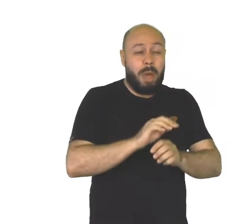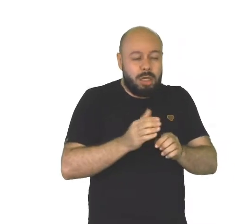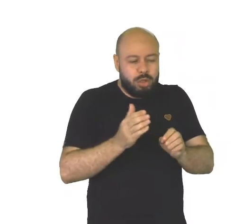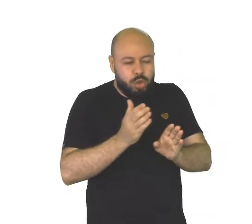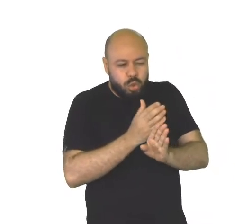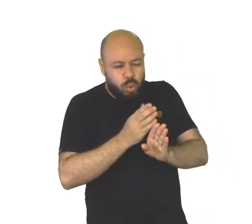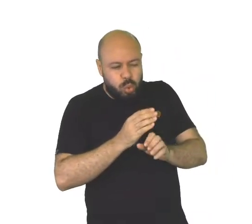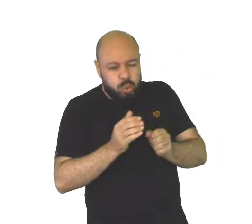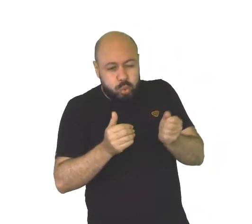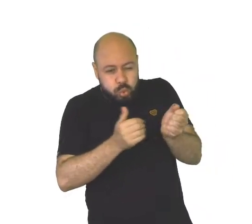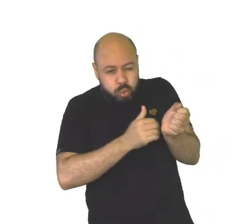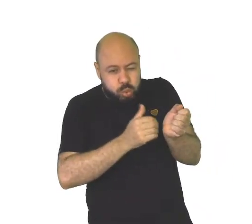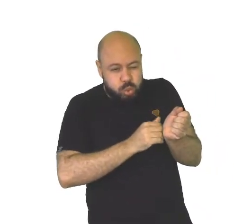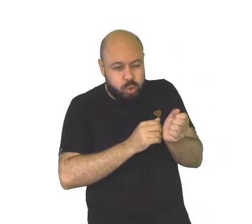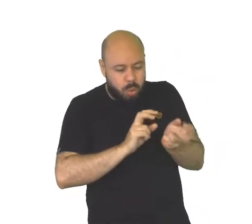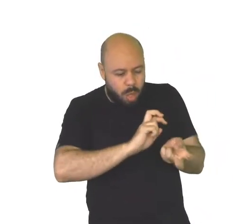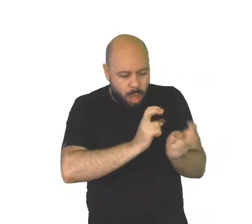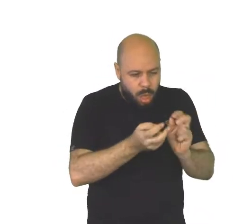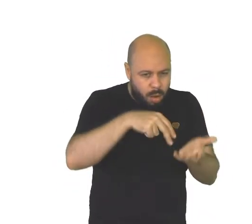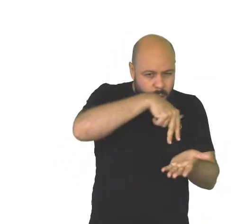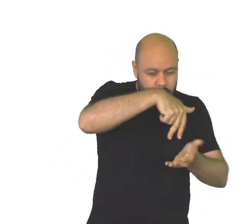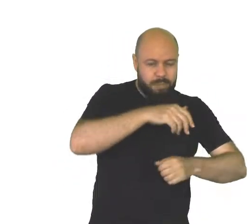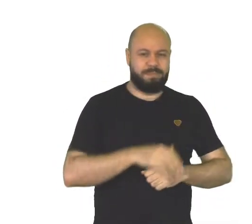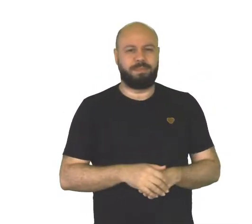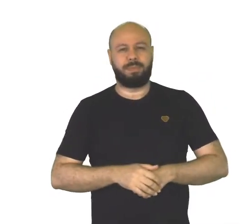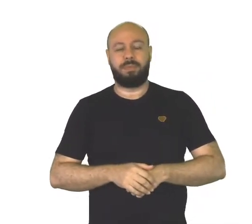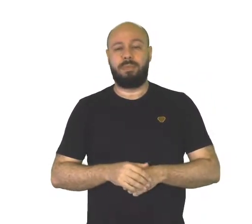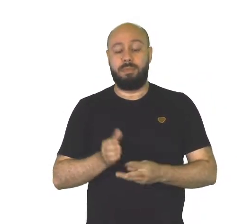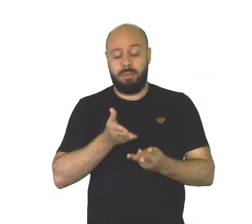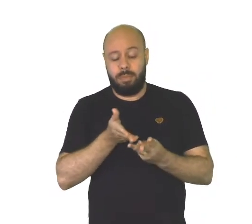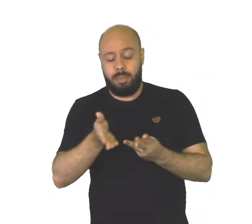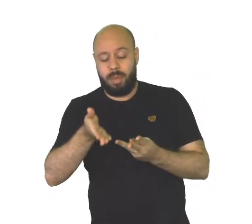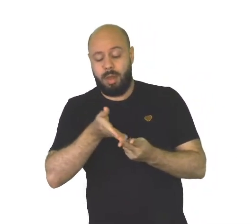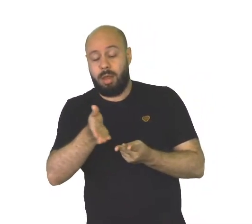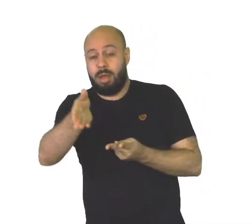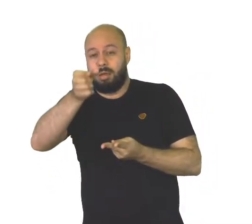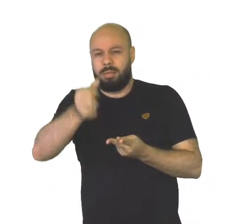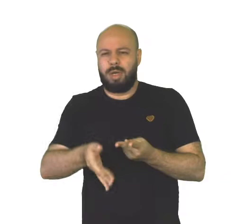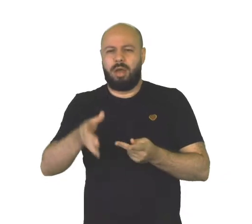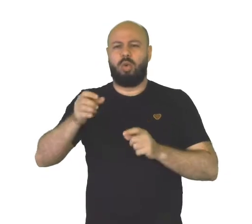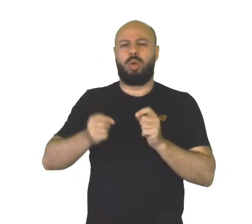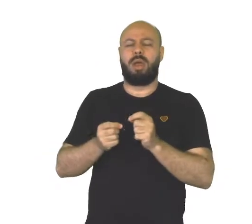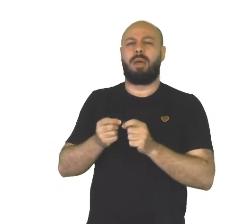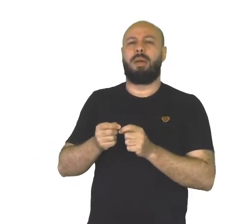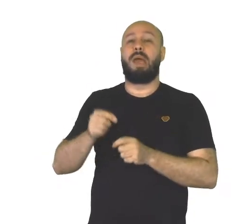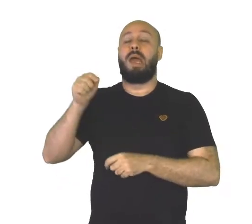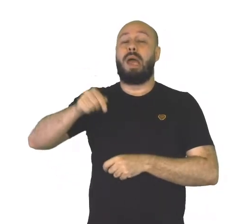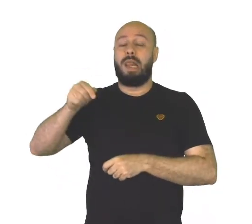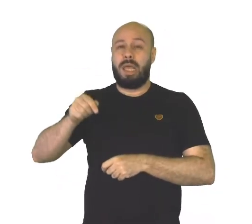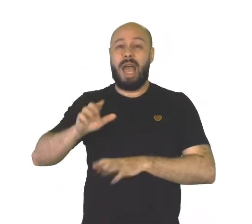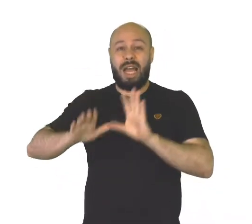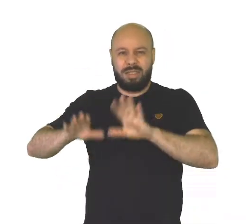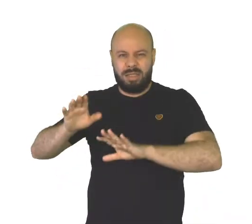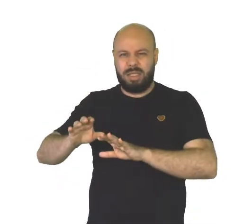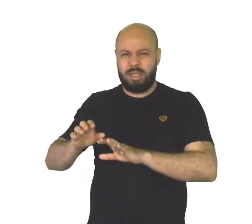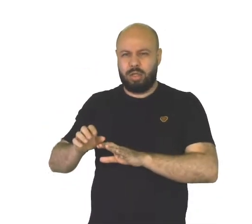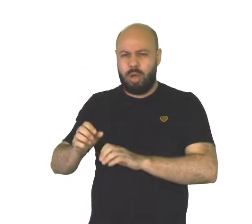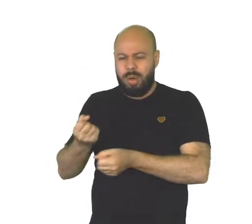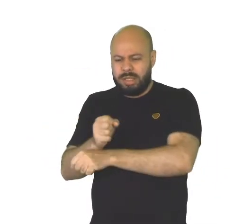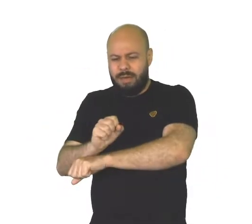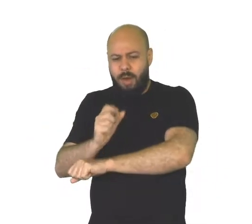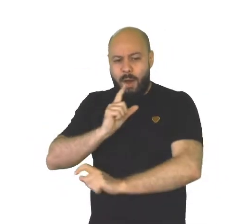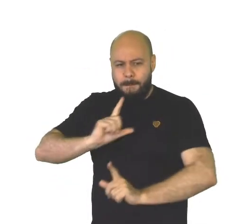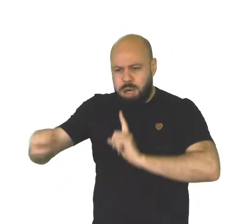dança. Segundo a outra teoria, a capoeira surgiu quando os escravos fugiam dos seus feitores para o interior,